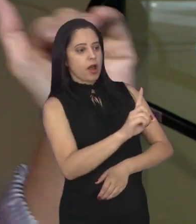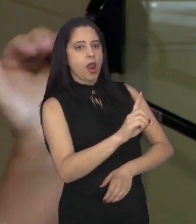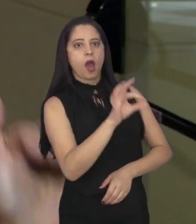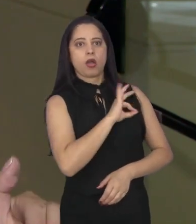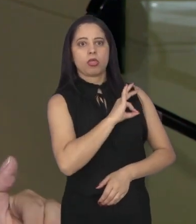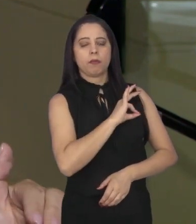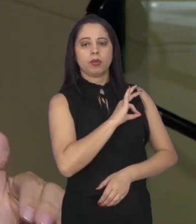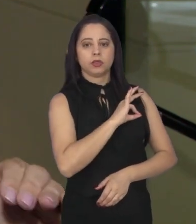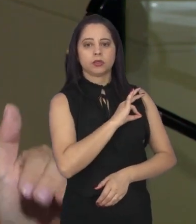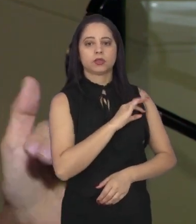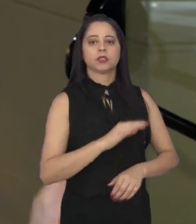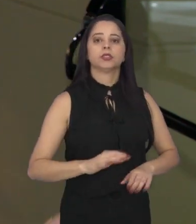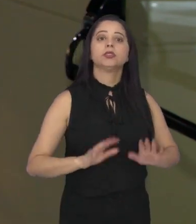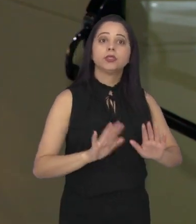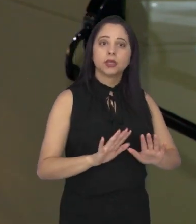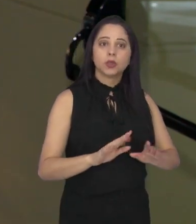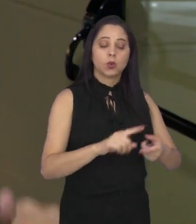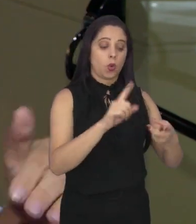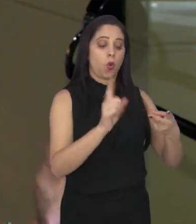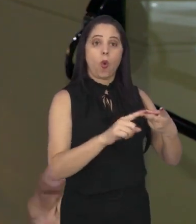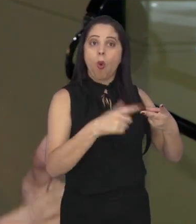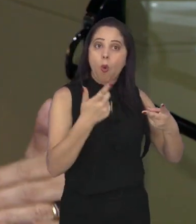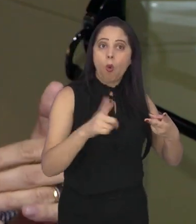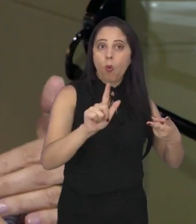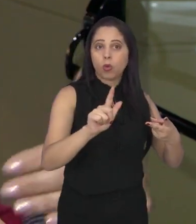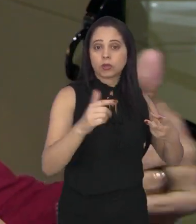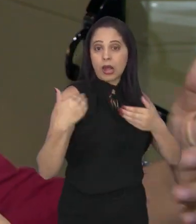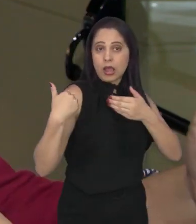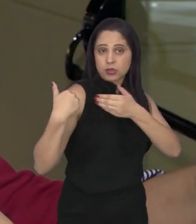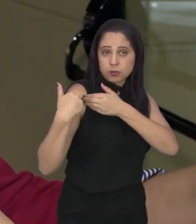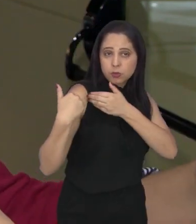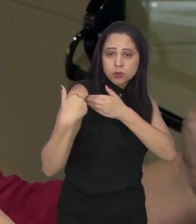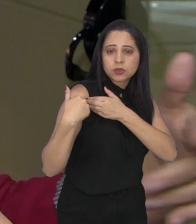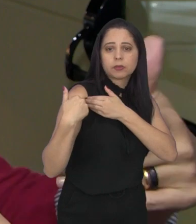violência está logo no começo. Isso já é um avanço. E outras